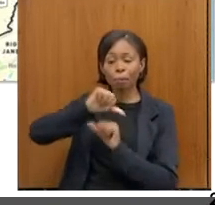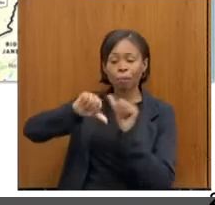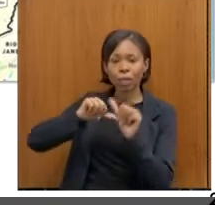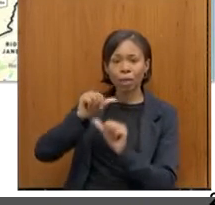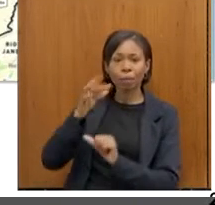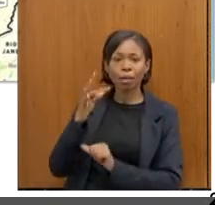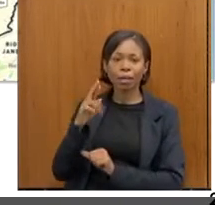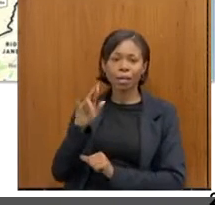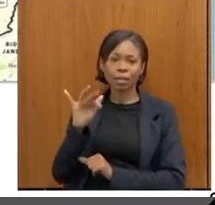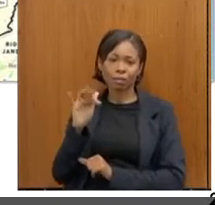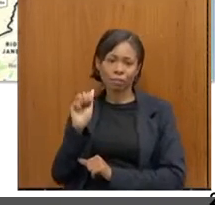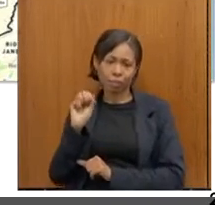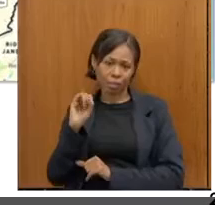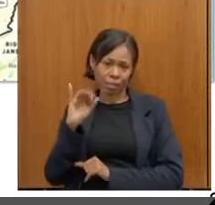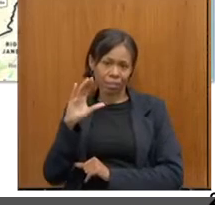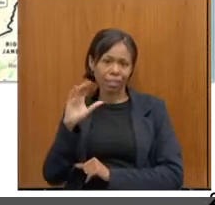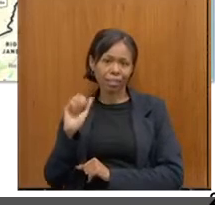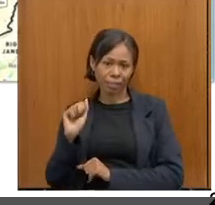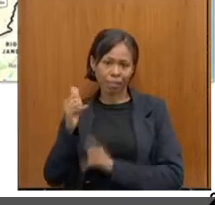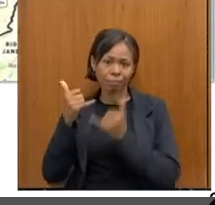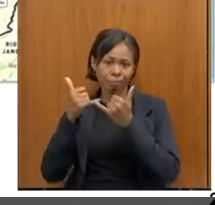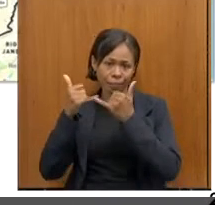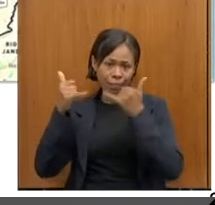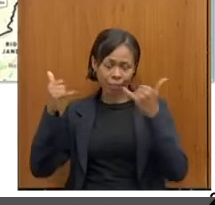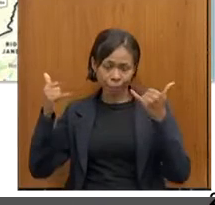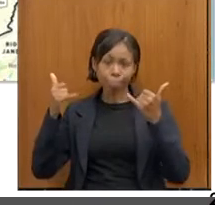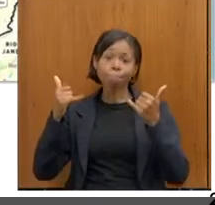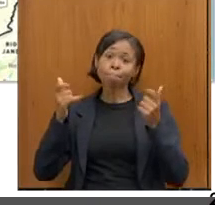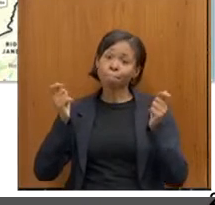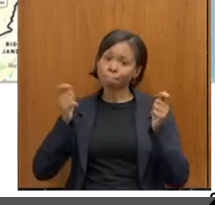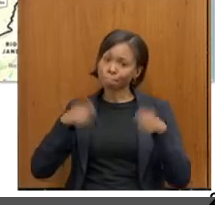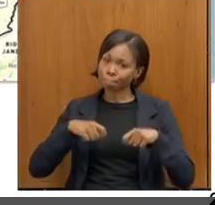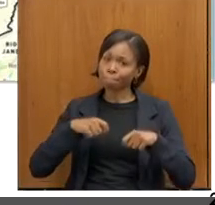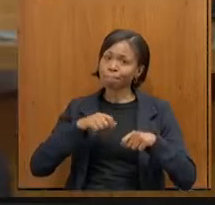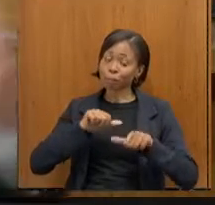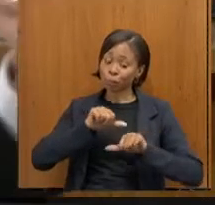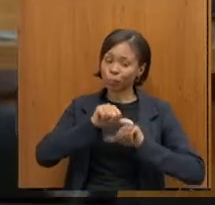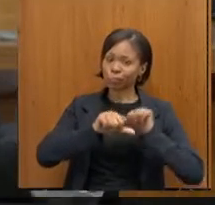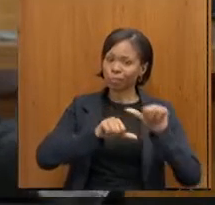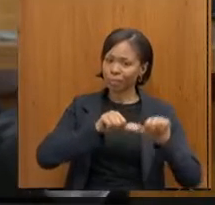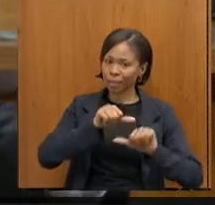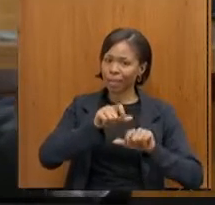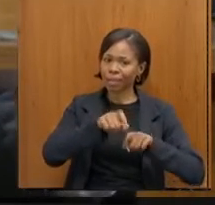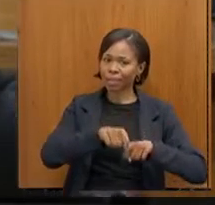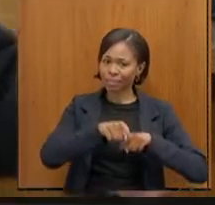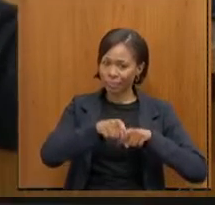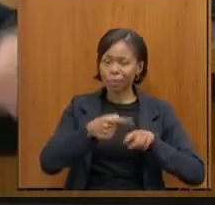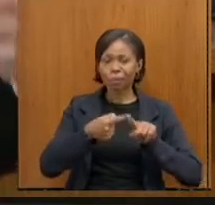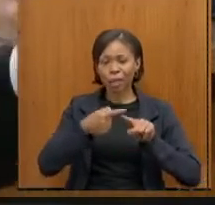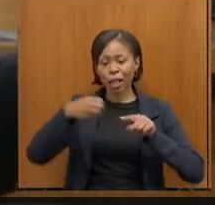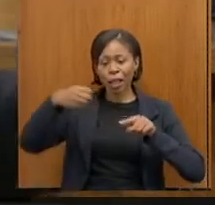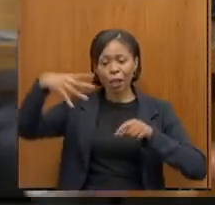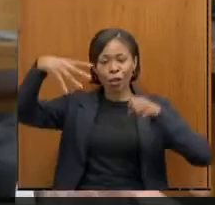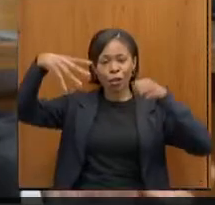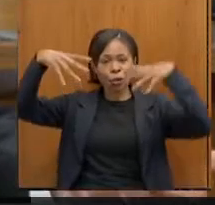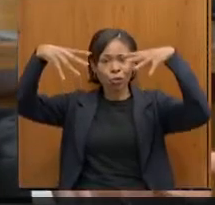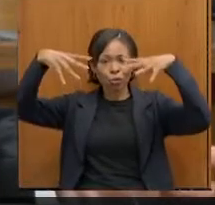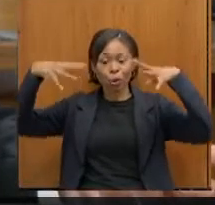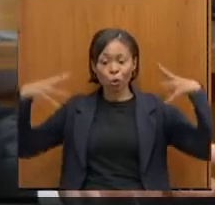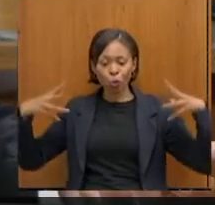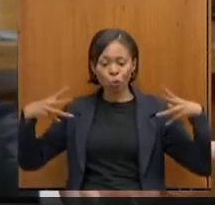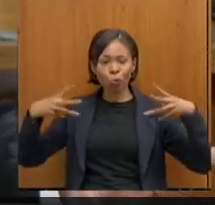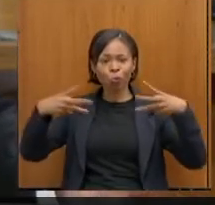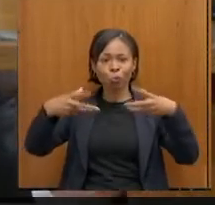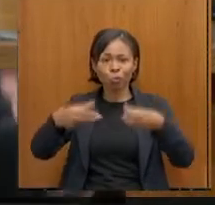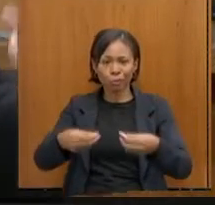que vai permitir a transformação da Agricultura né Luz Para Todos com um programa extremamente